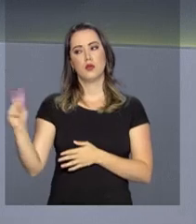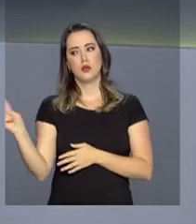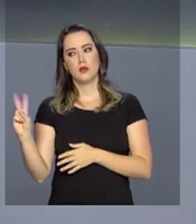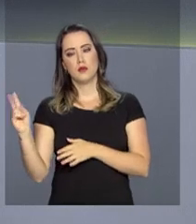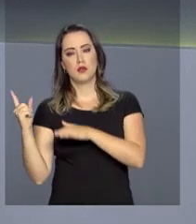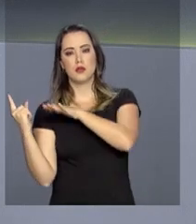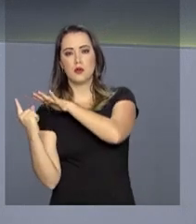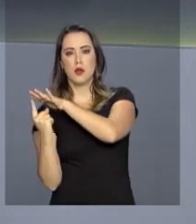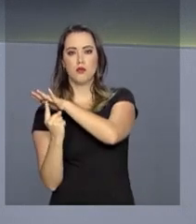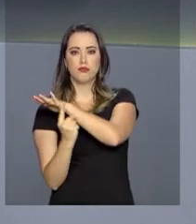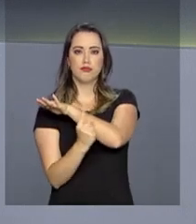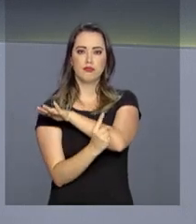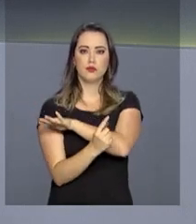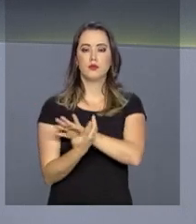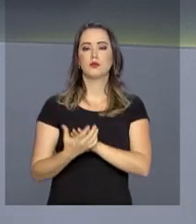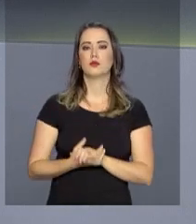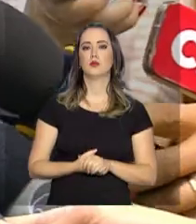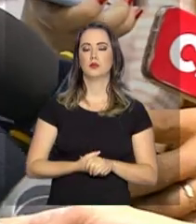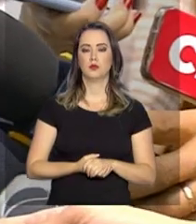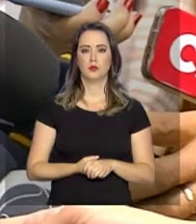aos imigrantes venezuelanos.